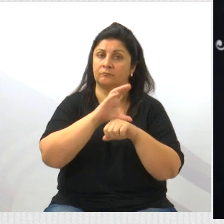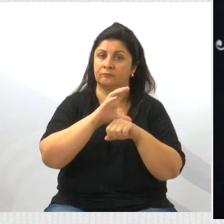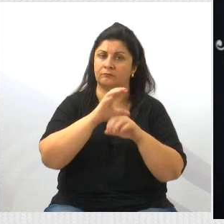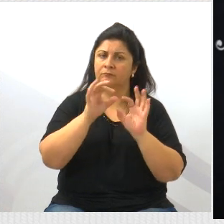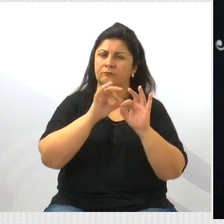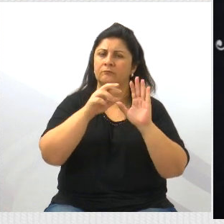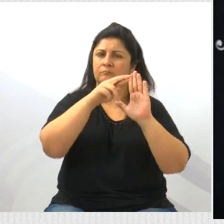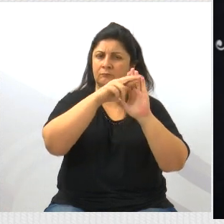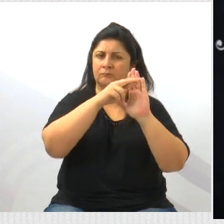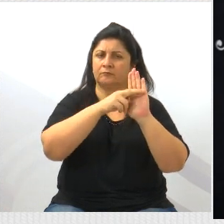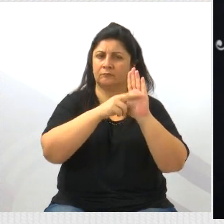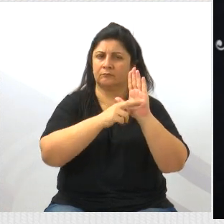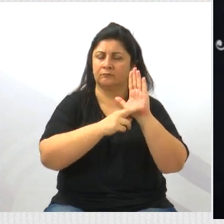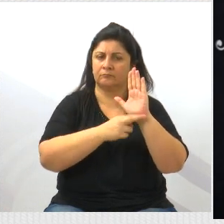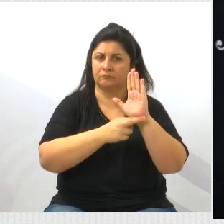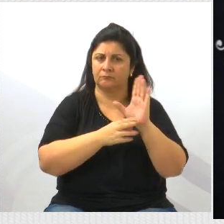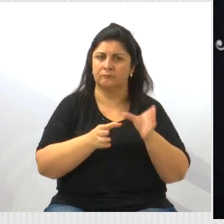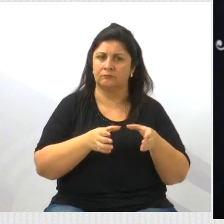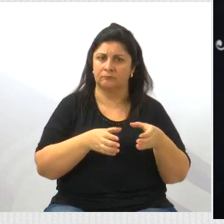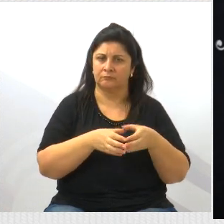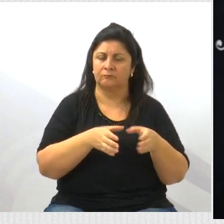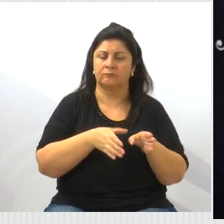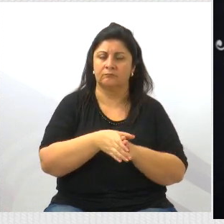como que vai ser,